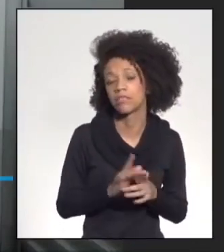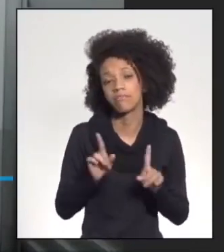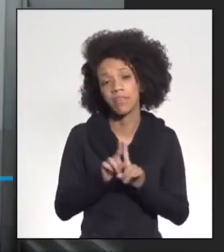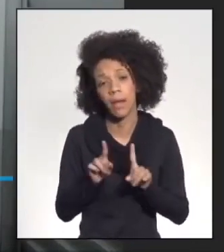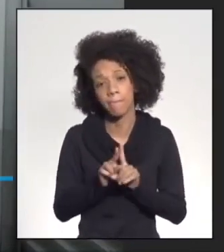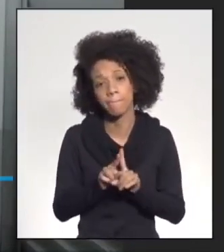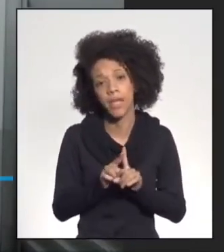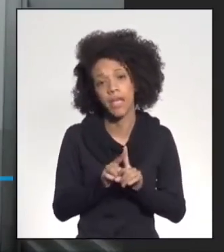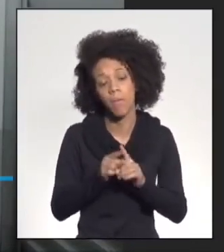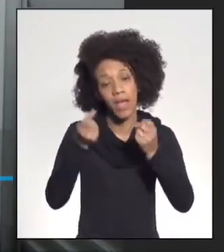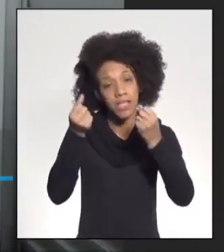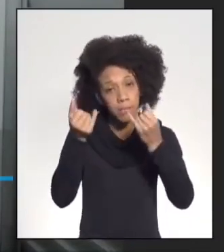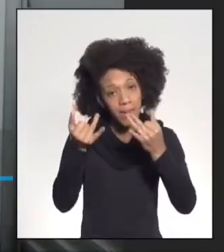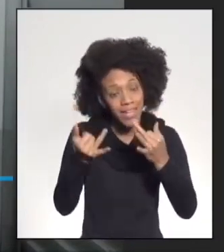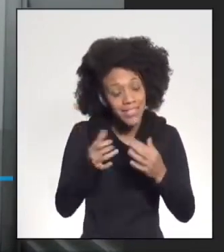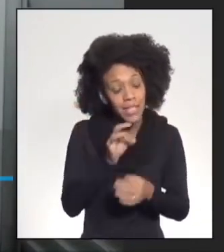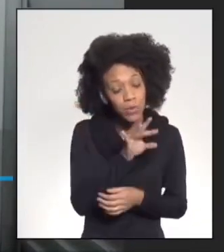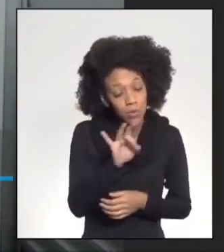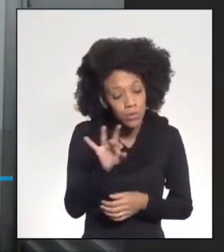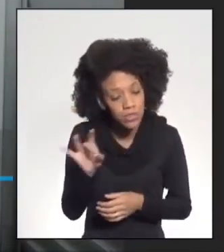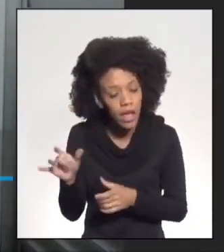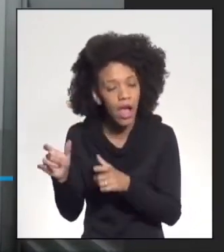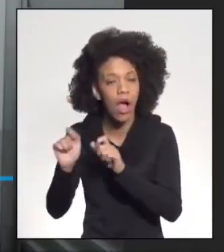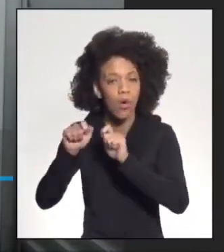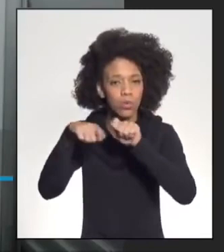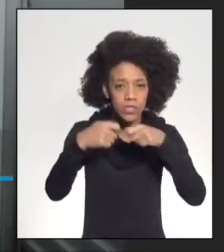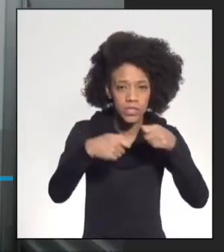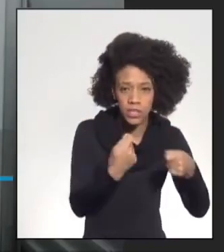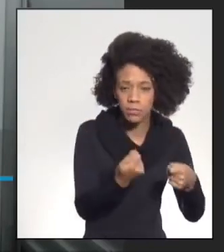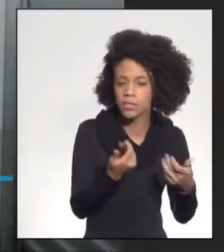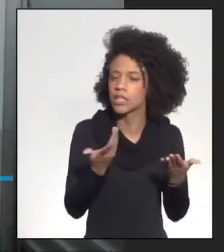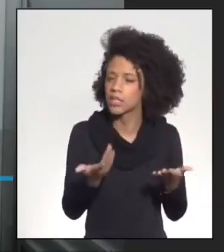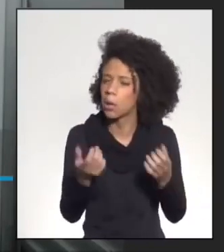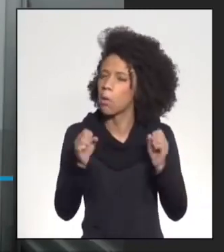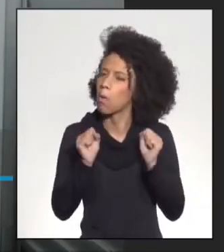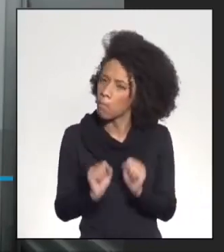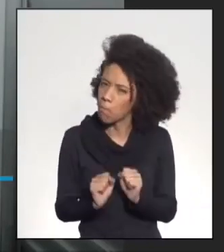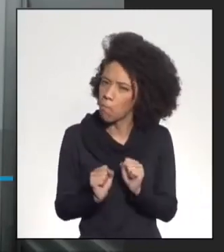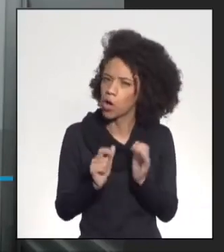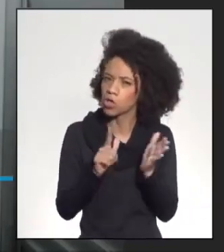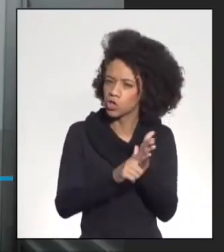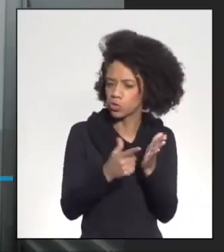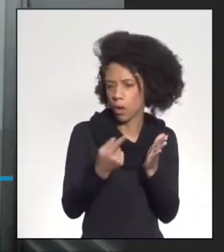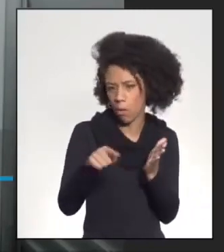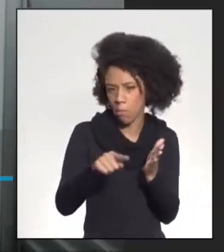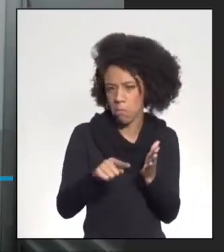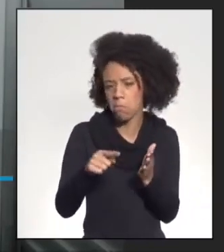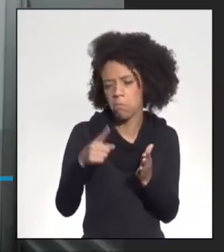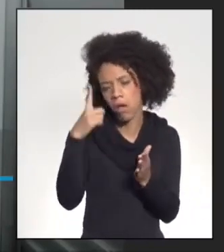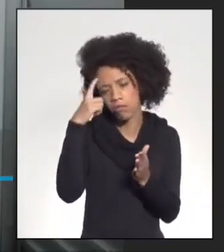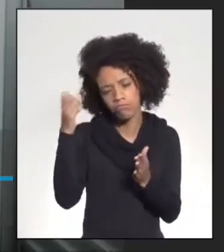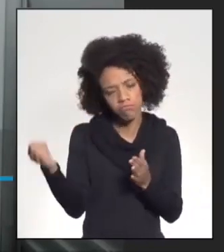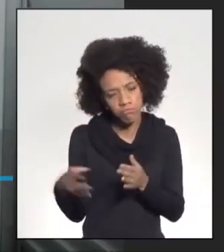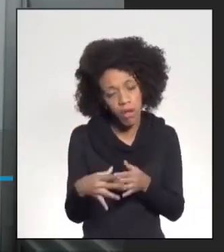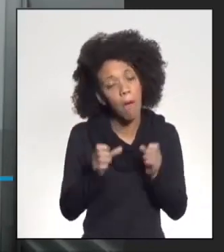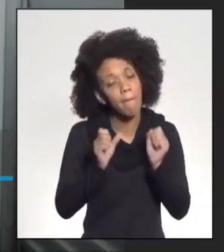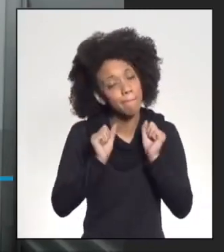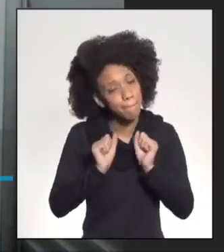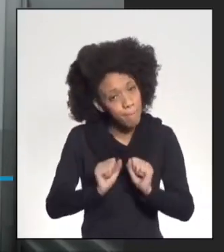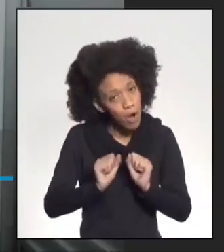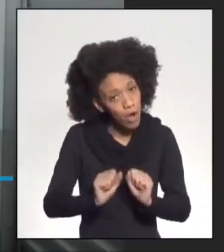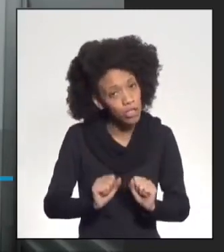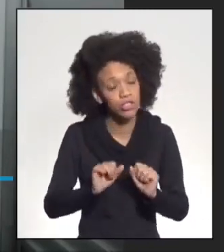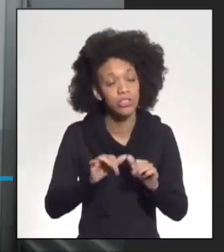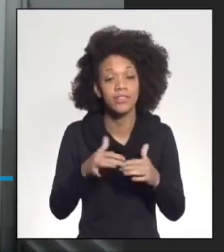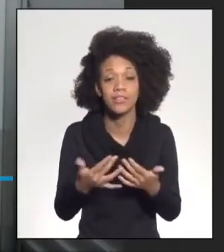tem uma descrição do que é cada coisa. Então, a gente pode fazer uma partitura criativa? Pode, desde que seja bem escrita. E